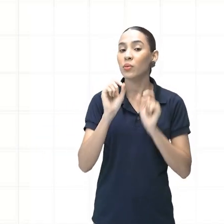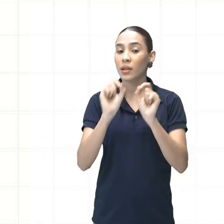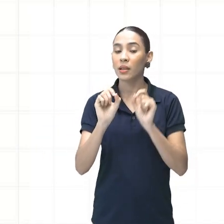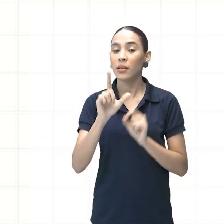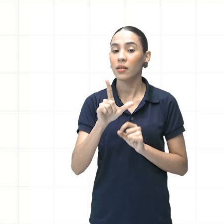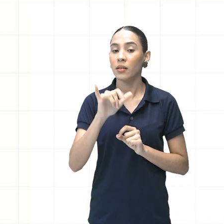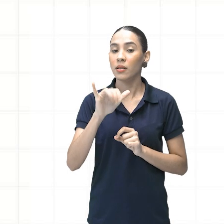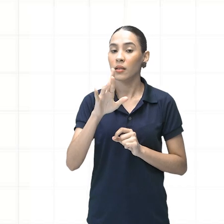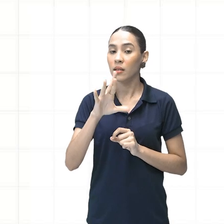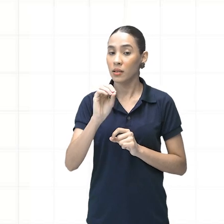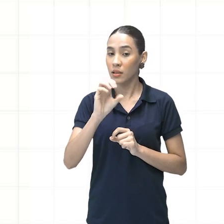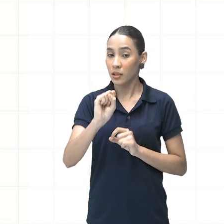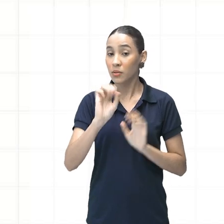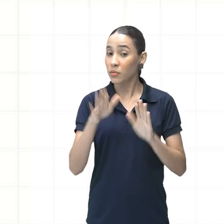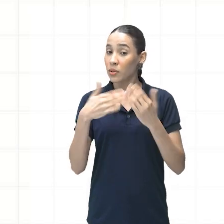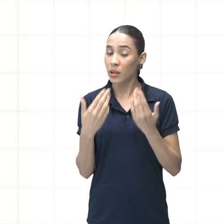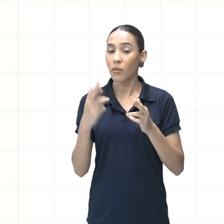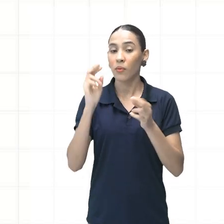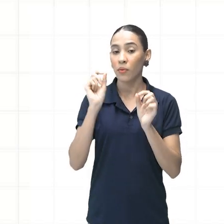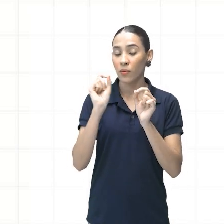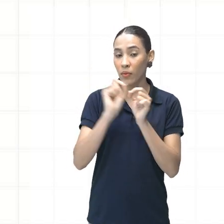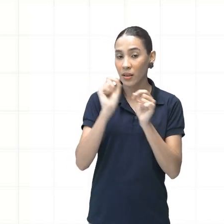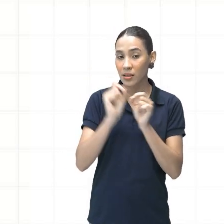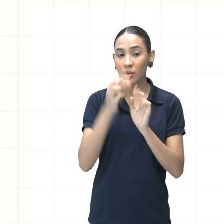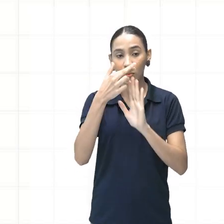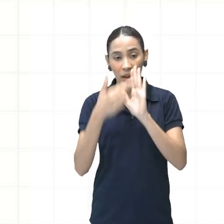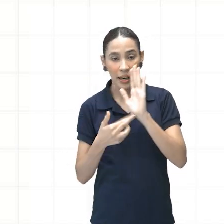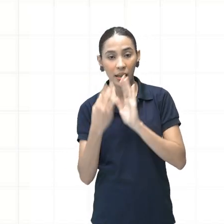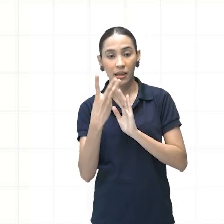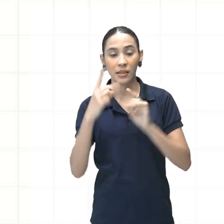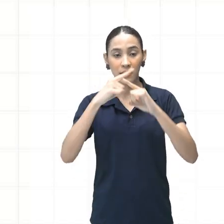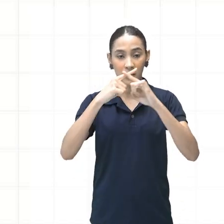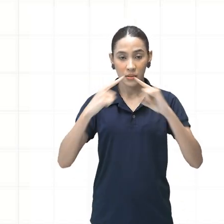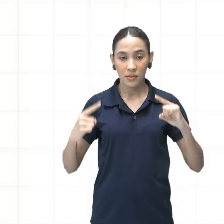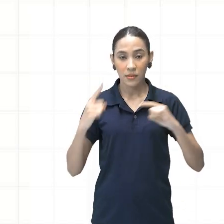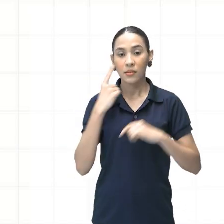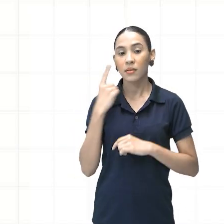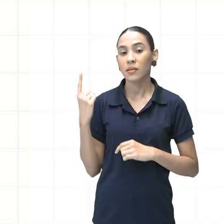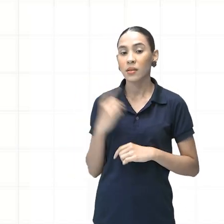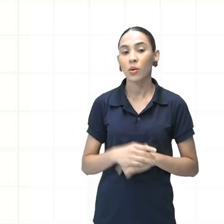litros, fazendo a regra de 3, né? 1